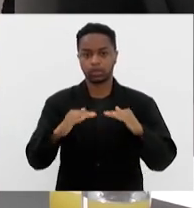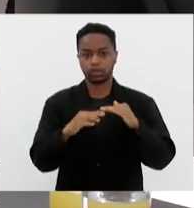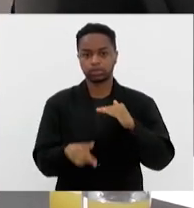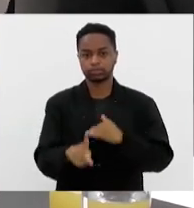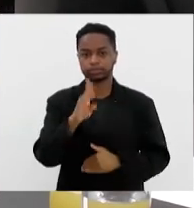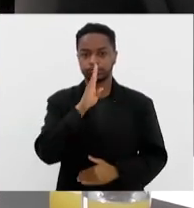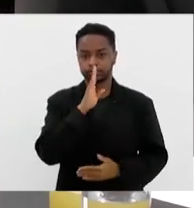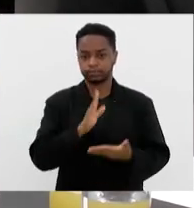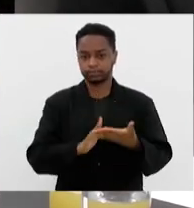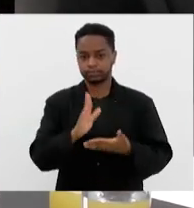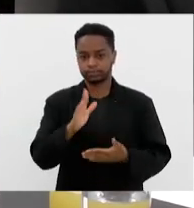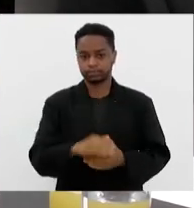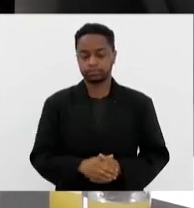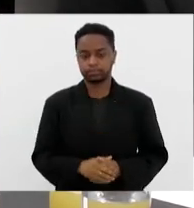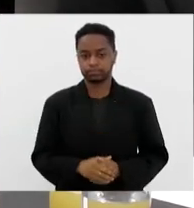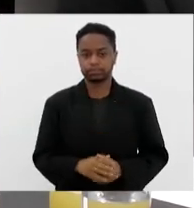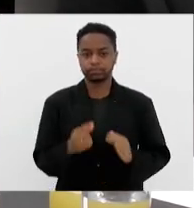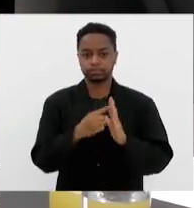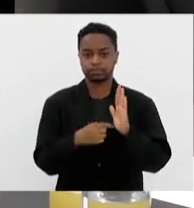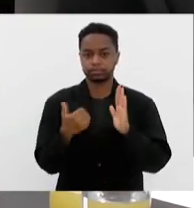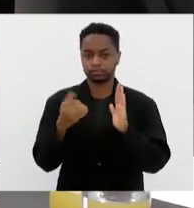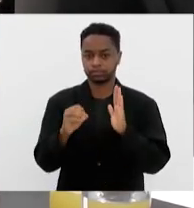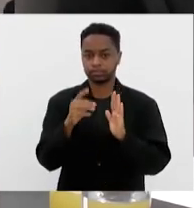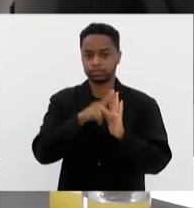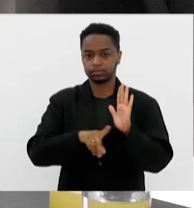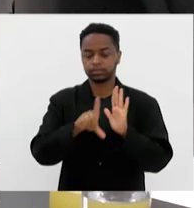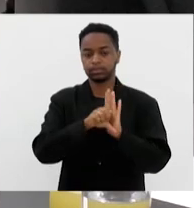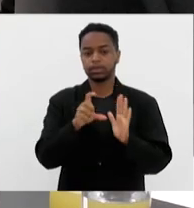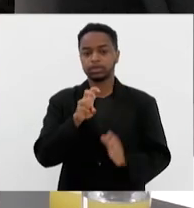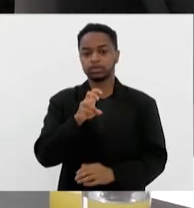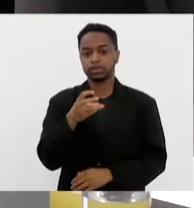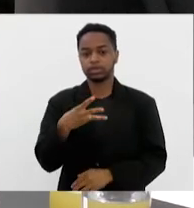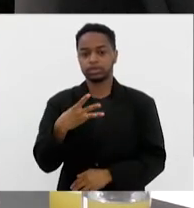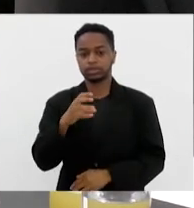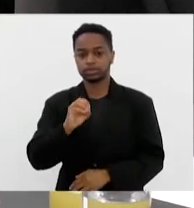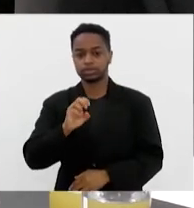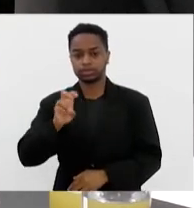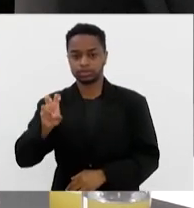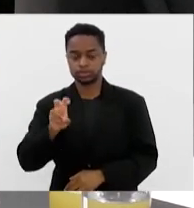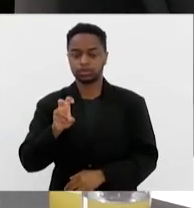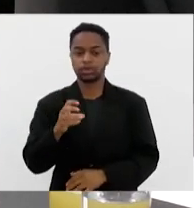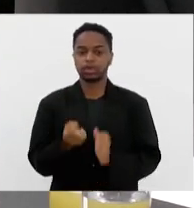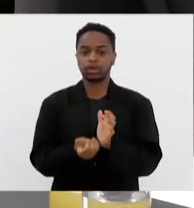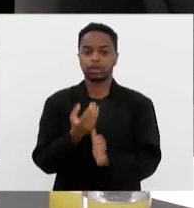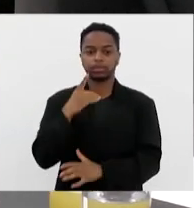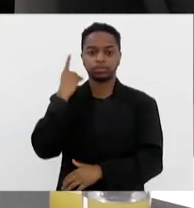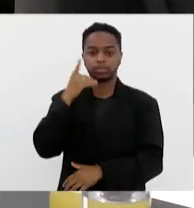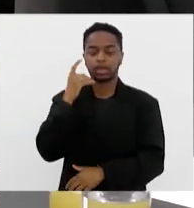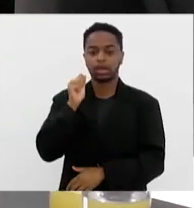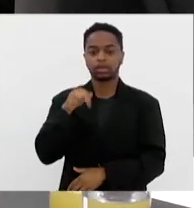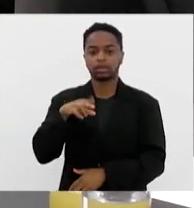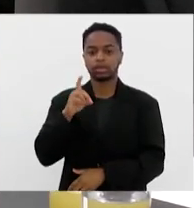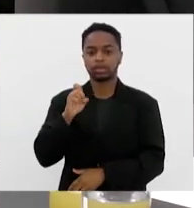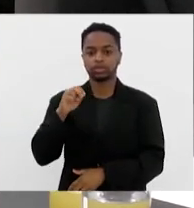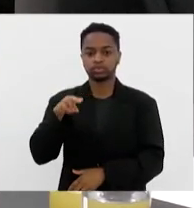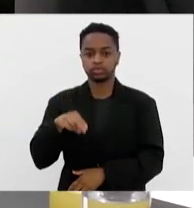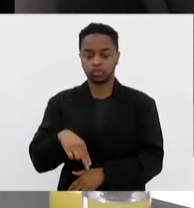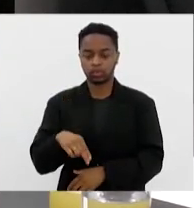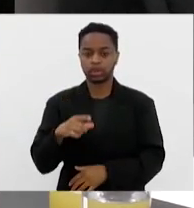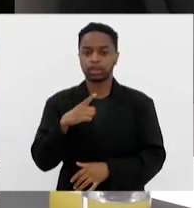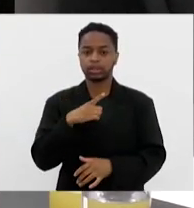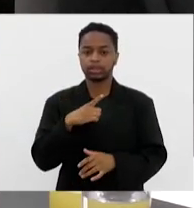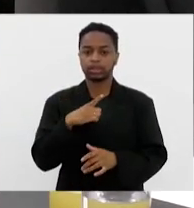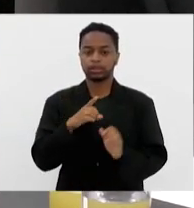permaneçam como estão. Aprovado 10 da pauta. PL 5305 de 22, de autoria do deputado Anderson Moraes, que garante o direito da mulher